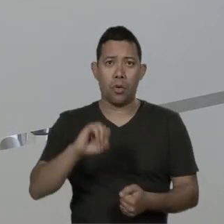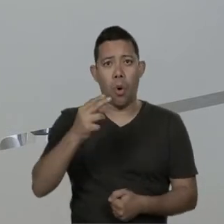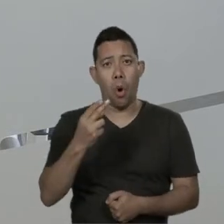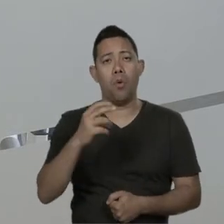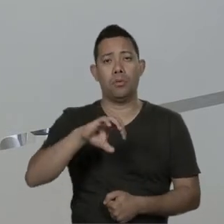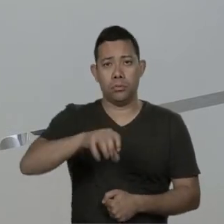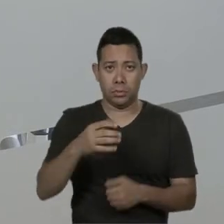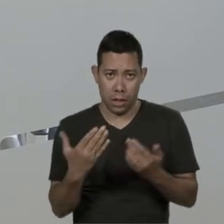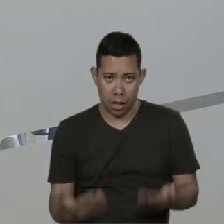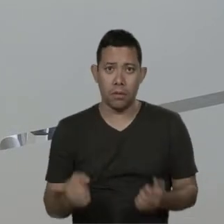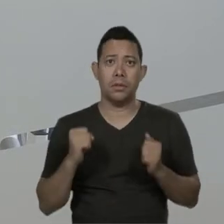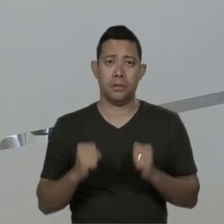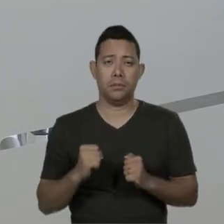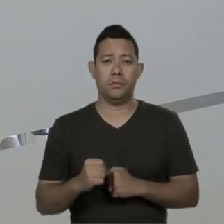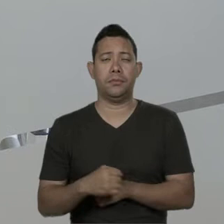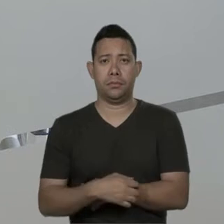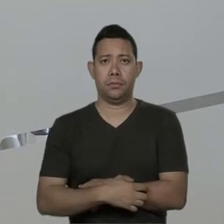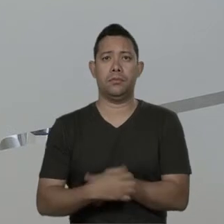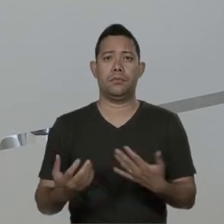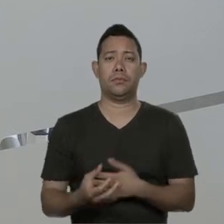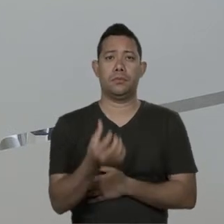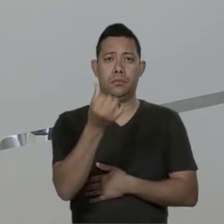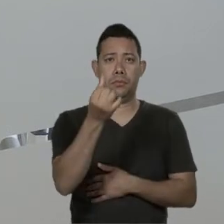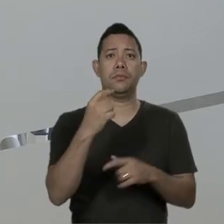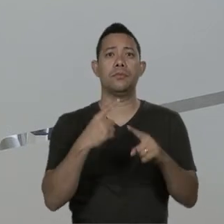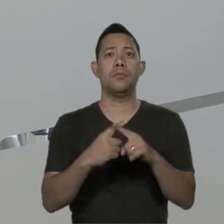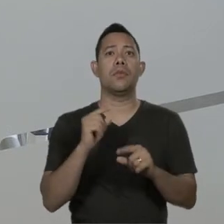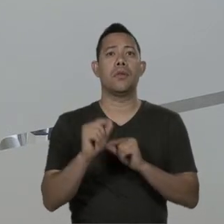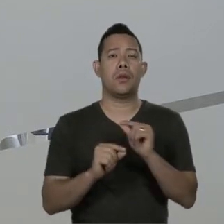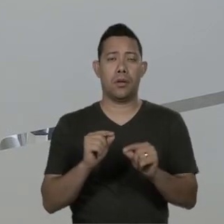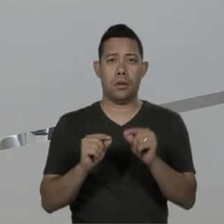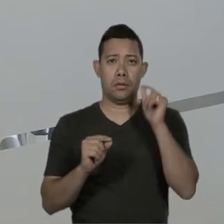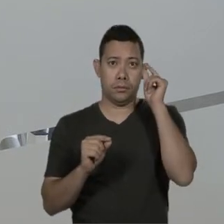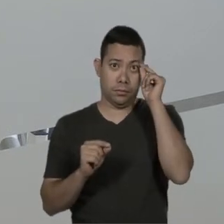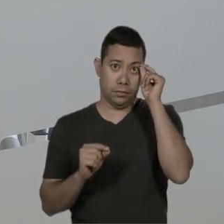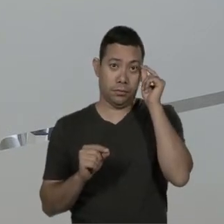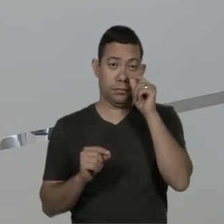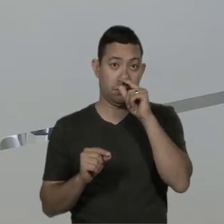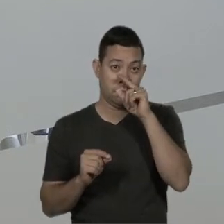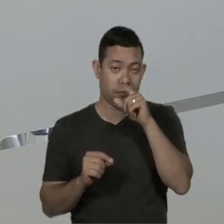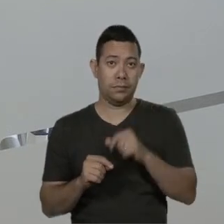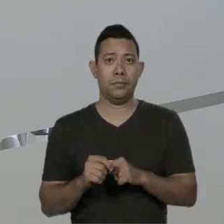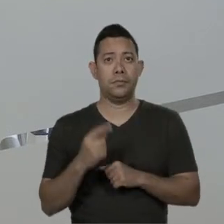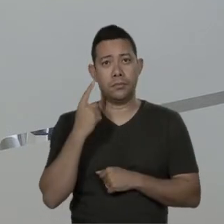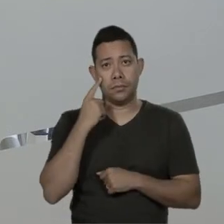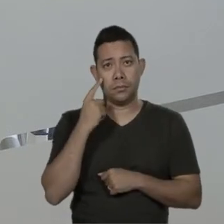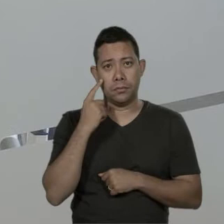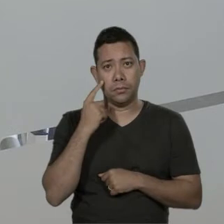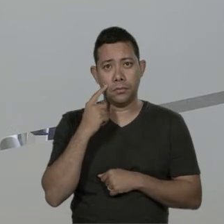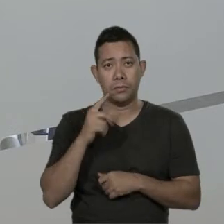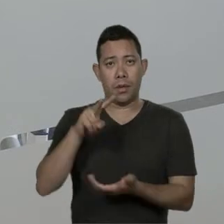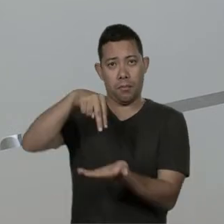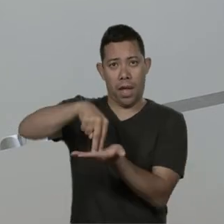problema. 6 séries na técnica de pedal em pé, depois